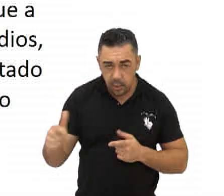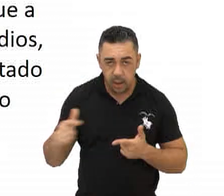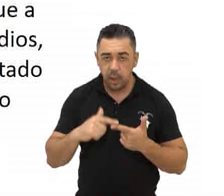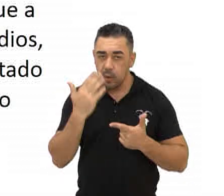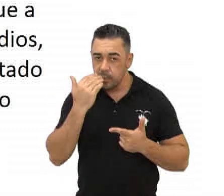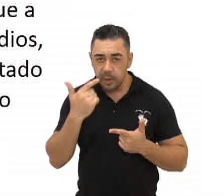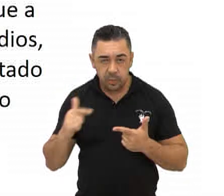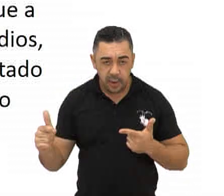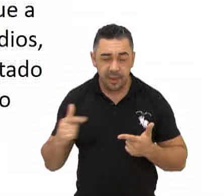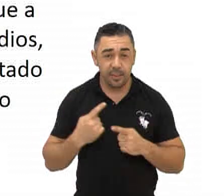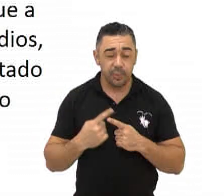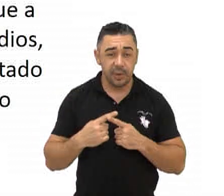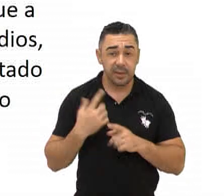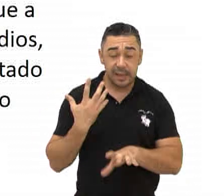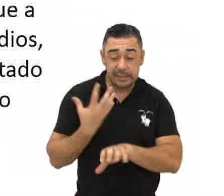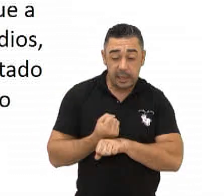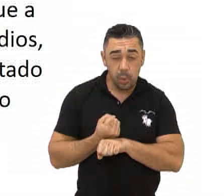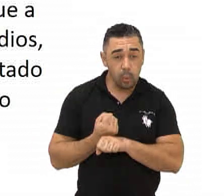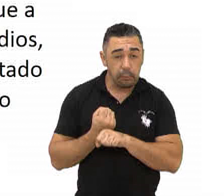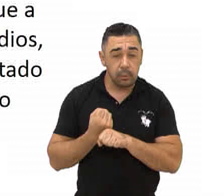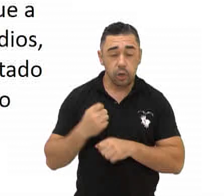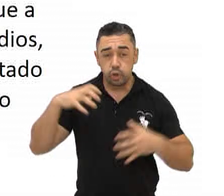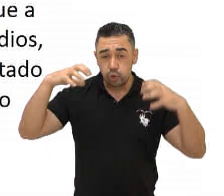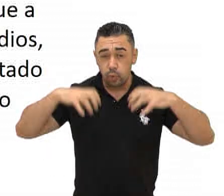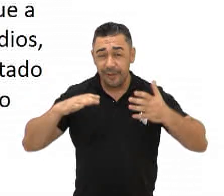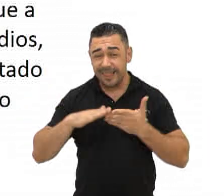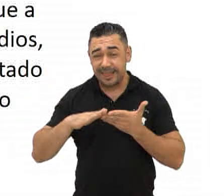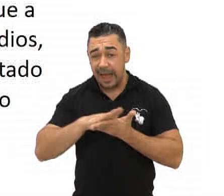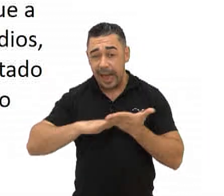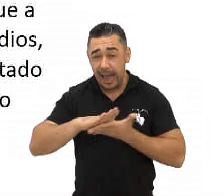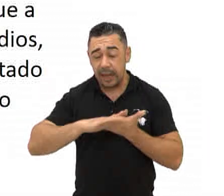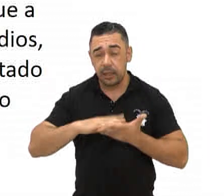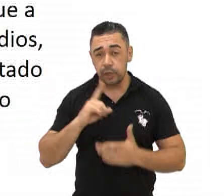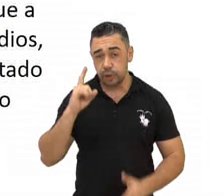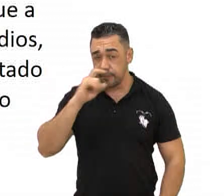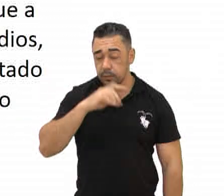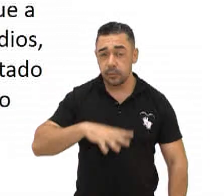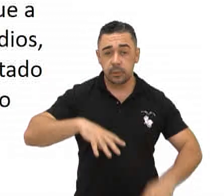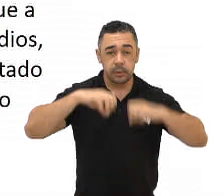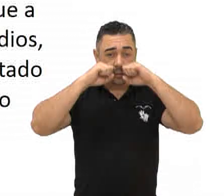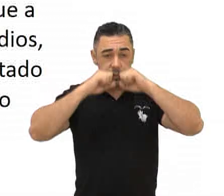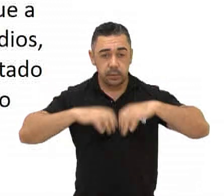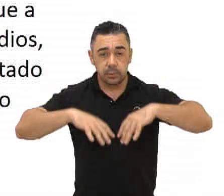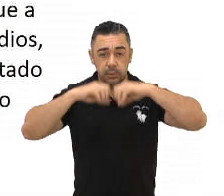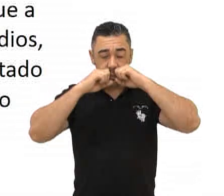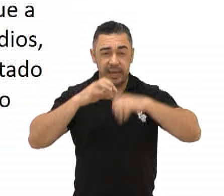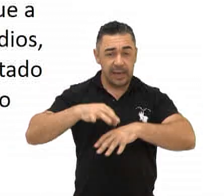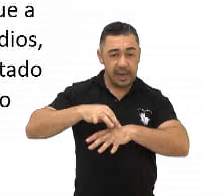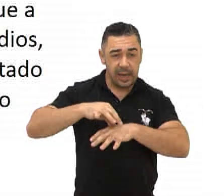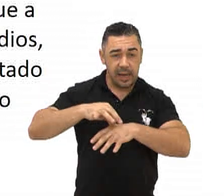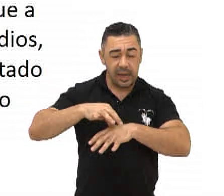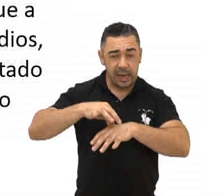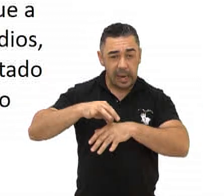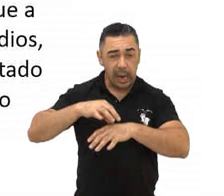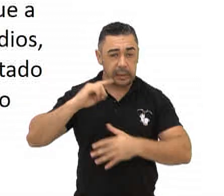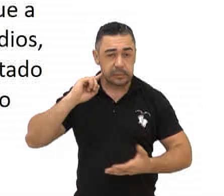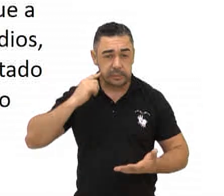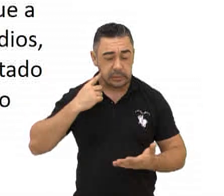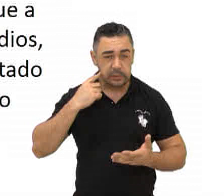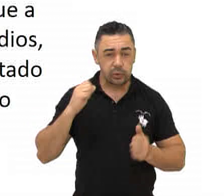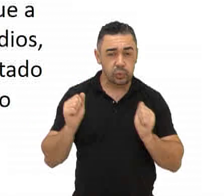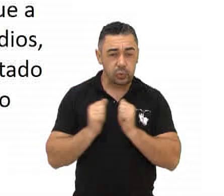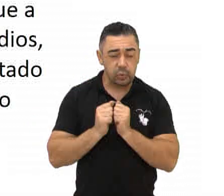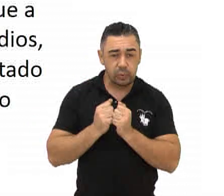O tempo está seco. Não há nenhum sinal de chuvas e é difícil respirar. O cheiro de carne podre se mistura com a fuligem da